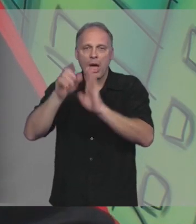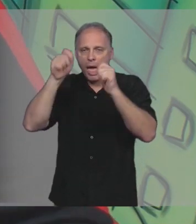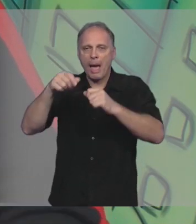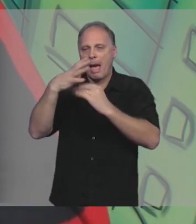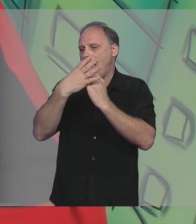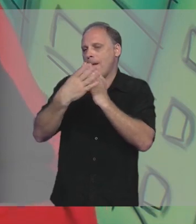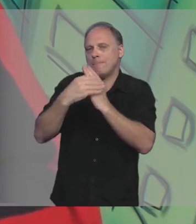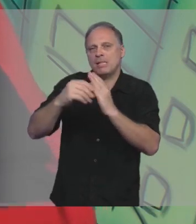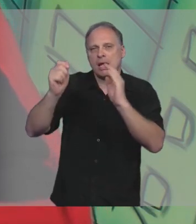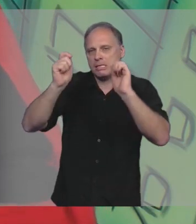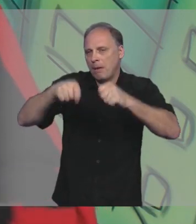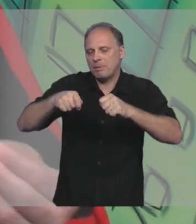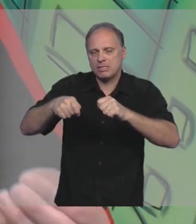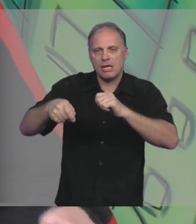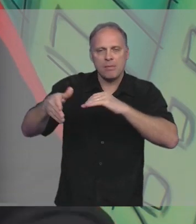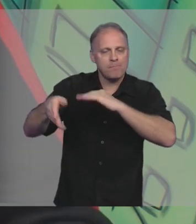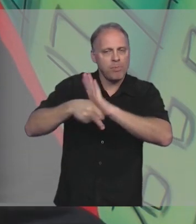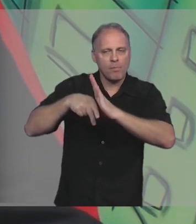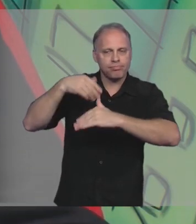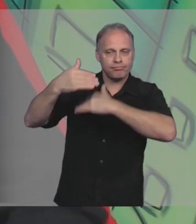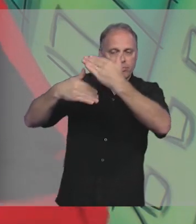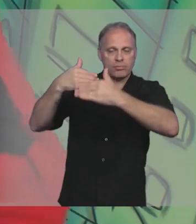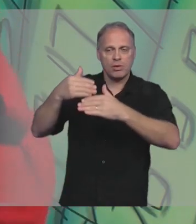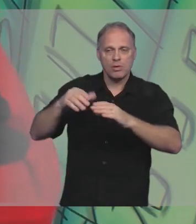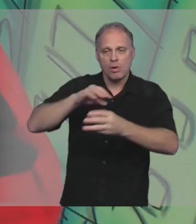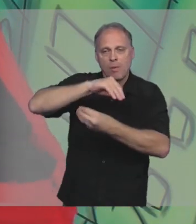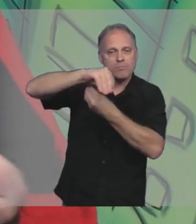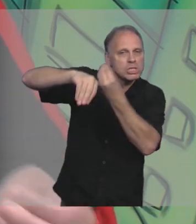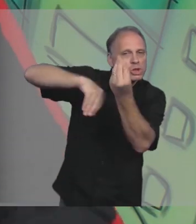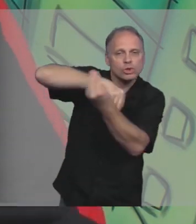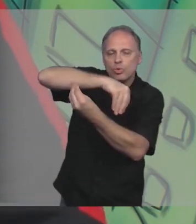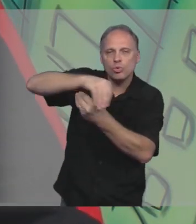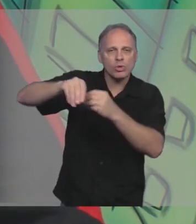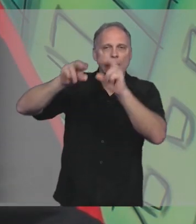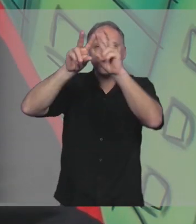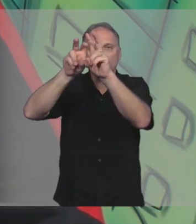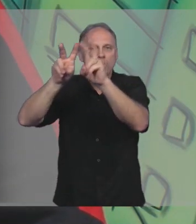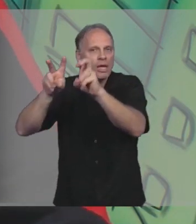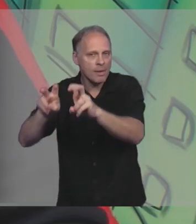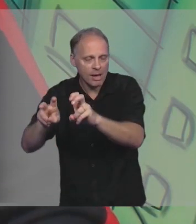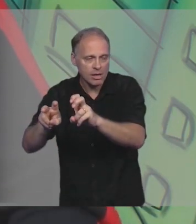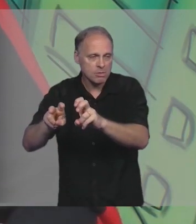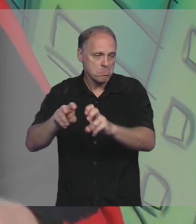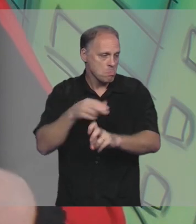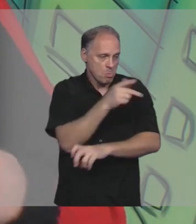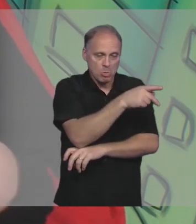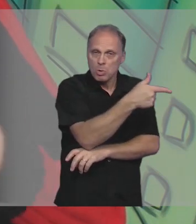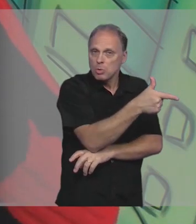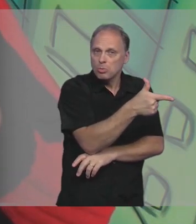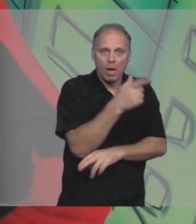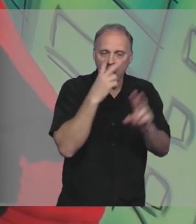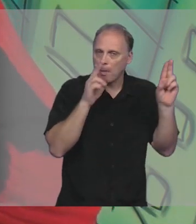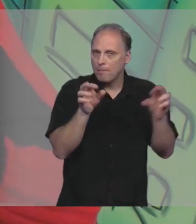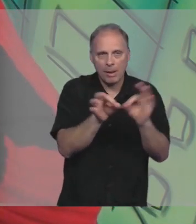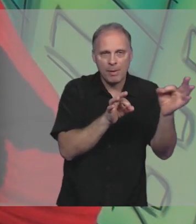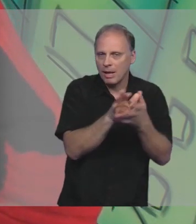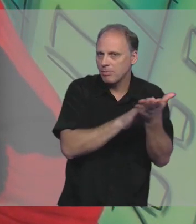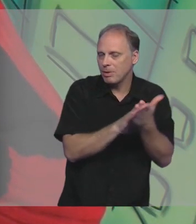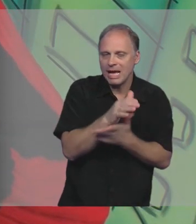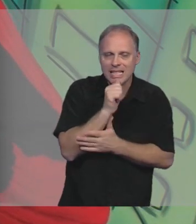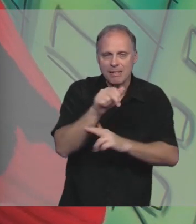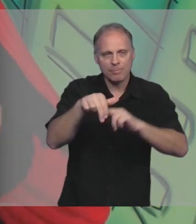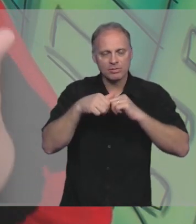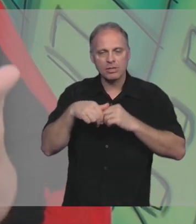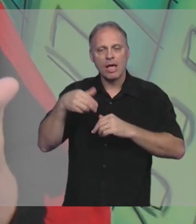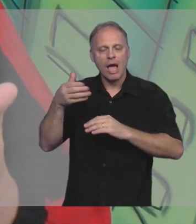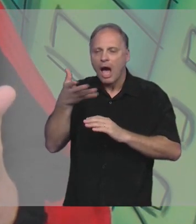competências, para os quais nós ainda não estamos preparados e nem formamos professor por competência. Ele, por esse processo de